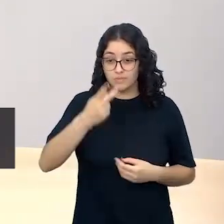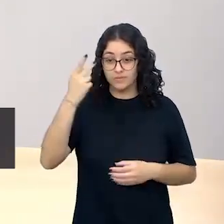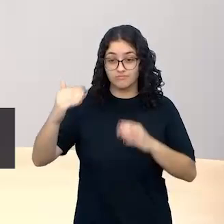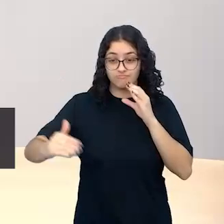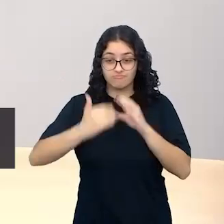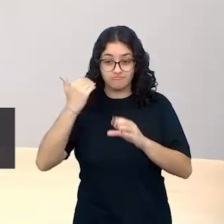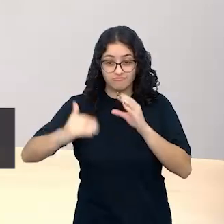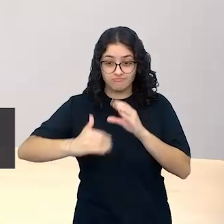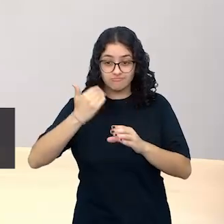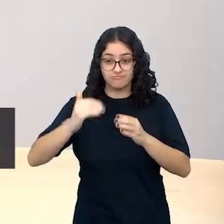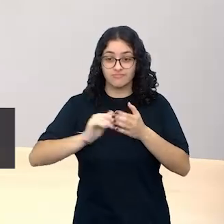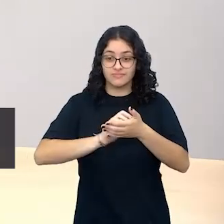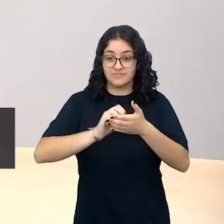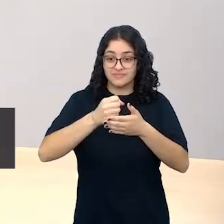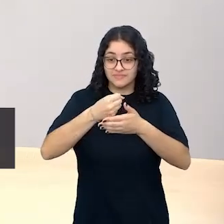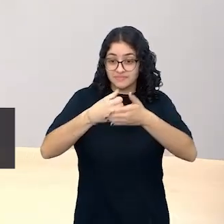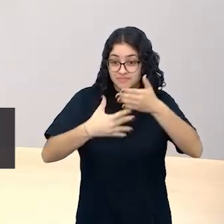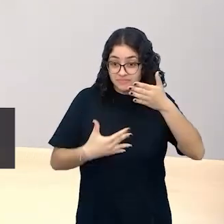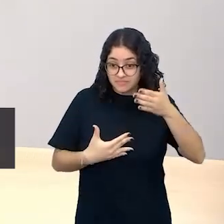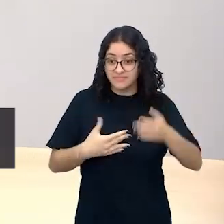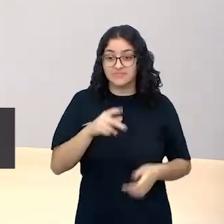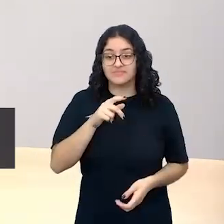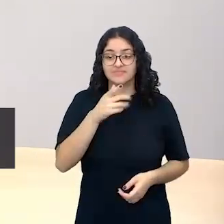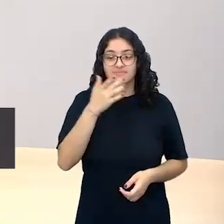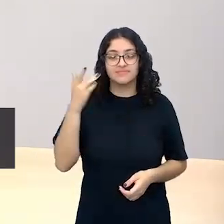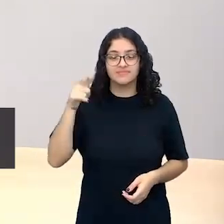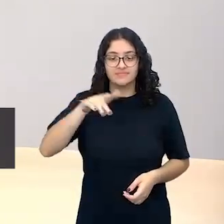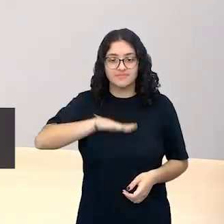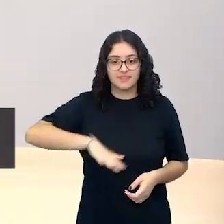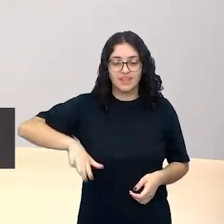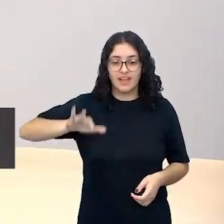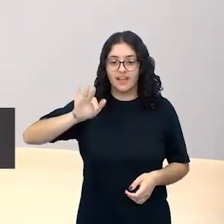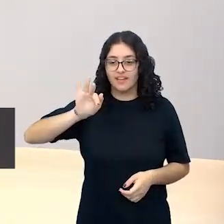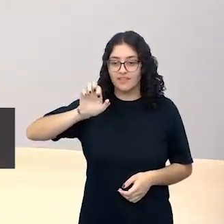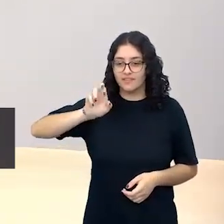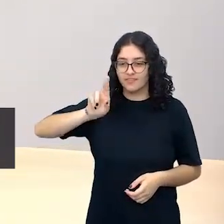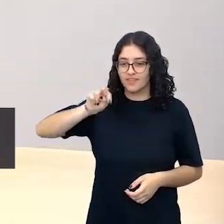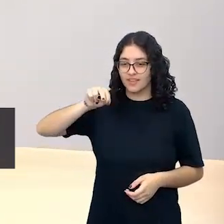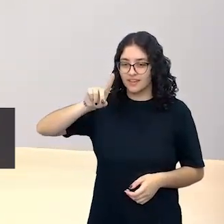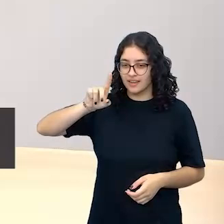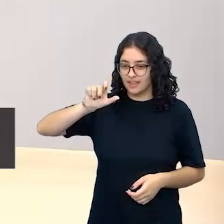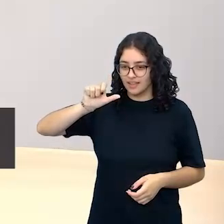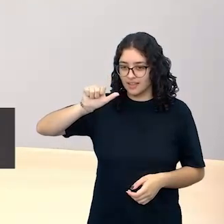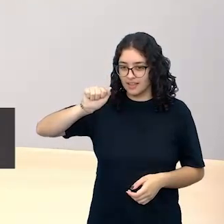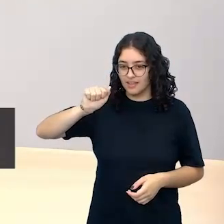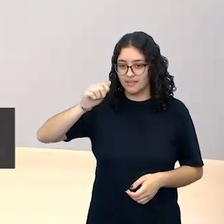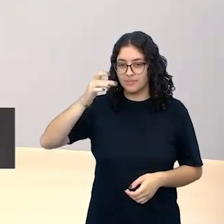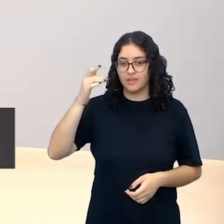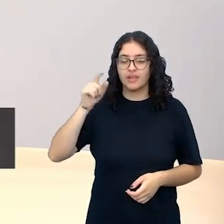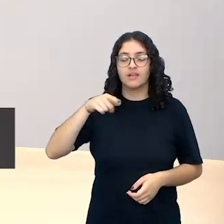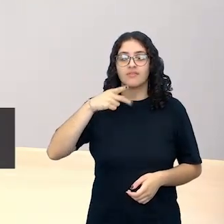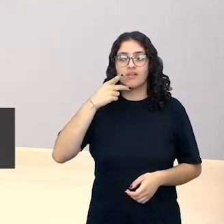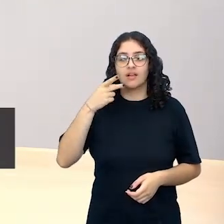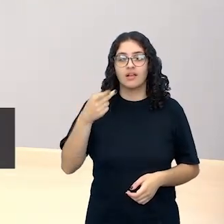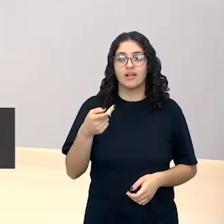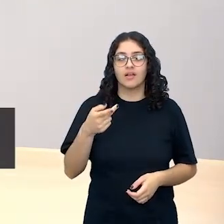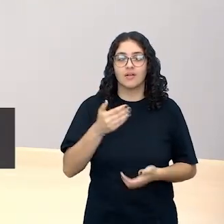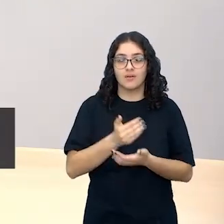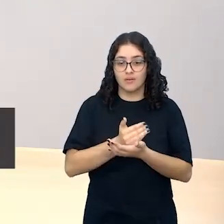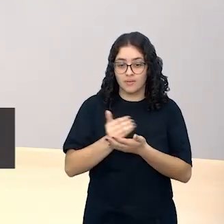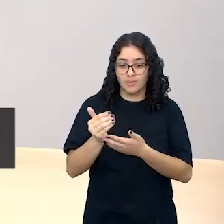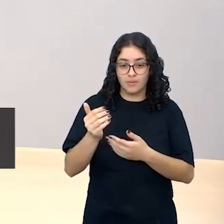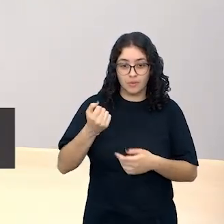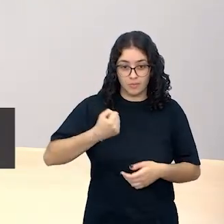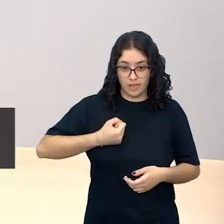se a gente ler aqui vai acabar o tempo. Vou ler só o da Fernanda. A tendência é o aumento, se o